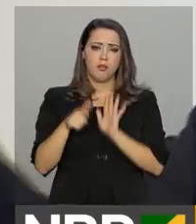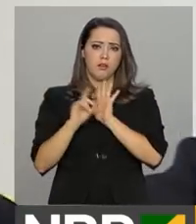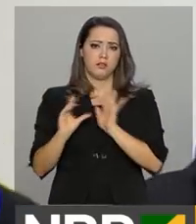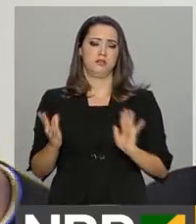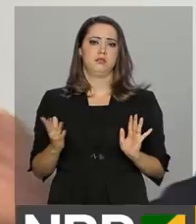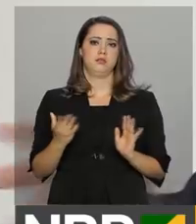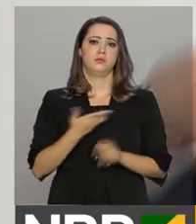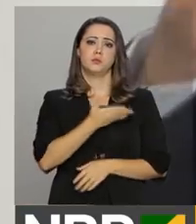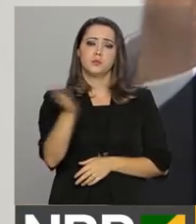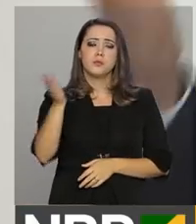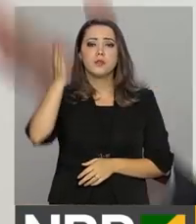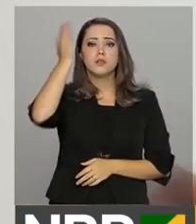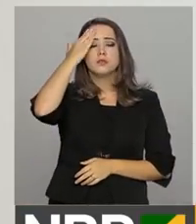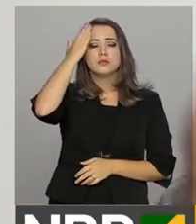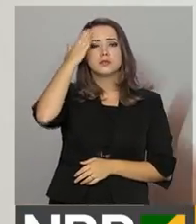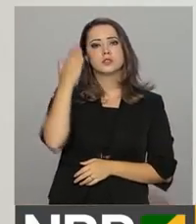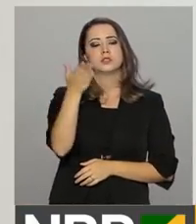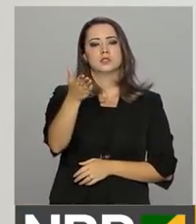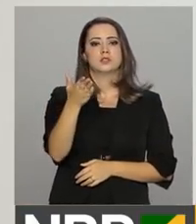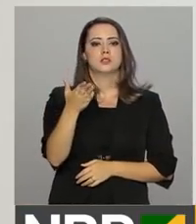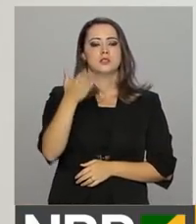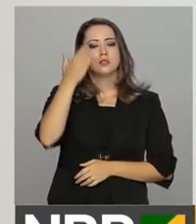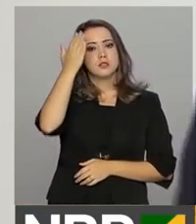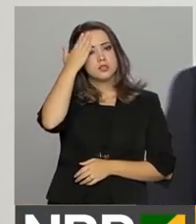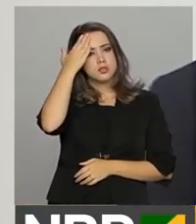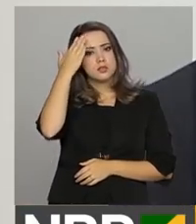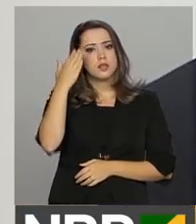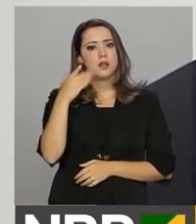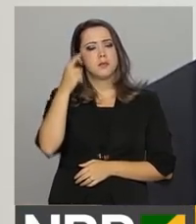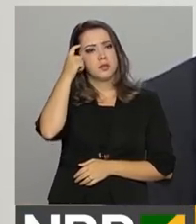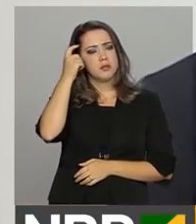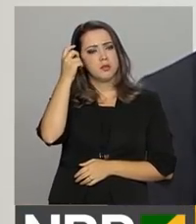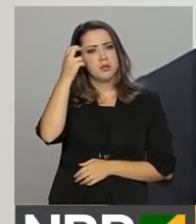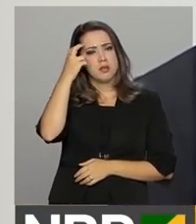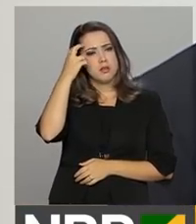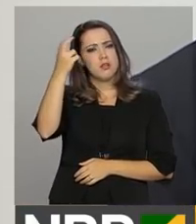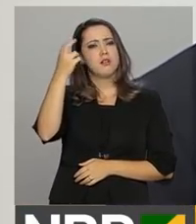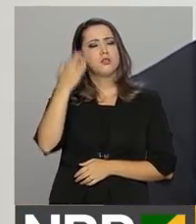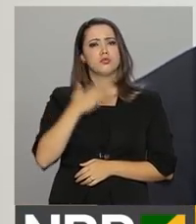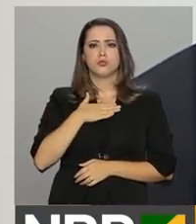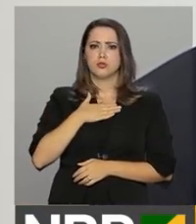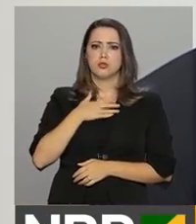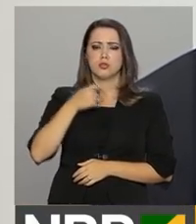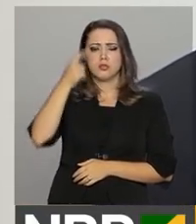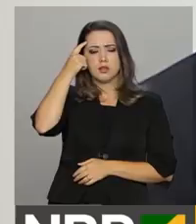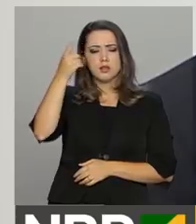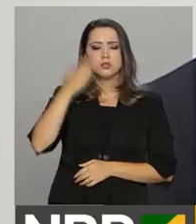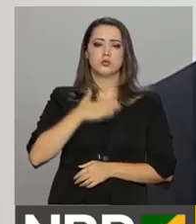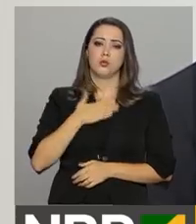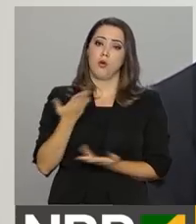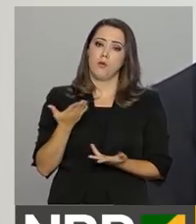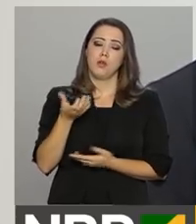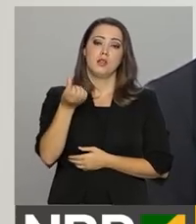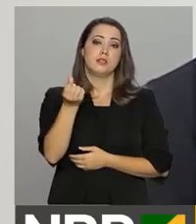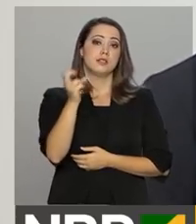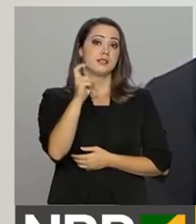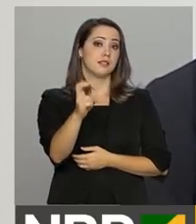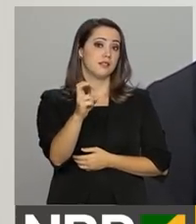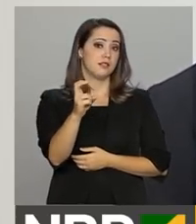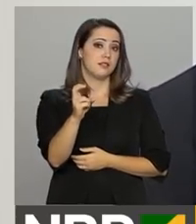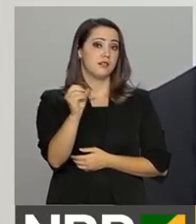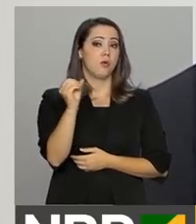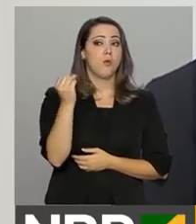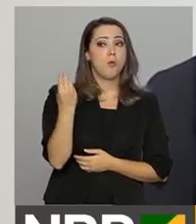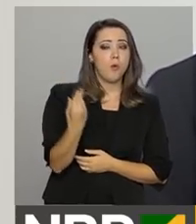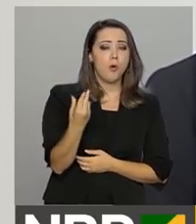sabem vou dizer o óbvio que vocês são tão sábios o mais sábio que eu vocês sabem que os tais 65 anos 63 anos se dá